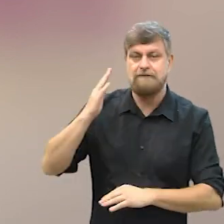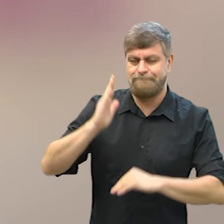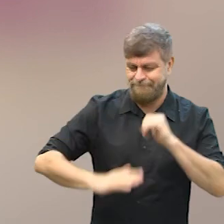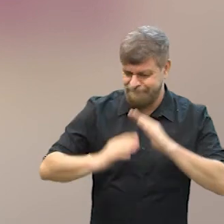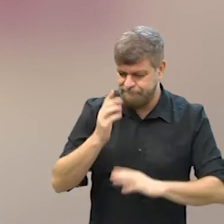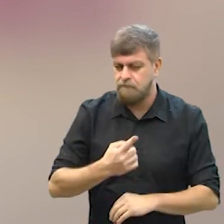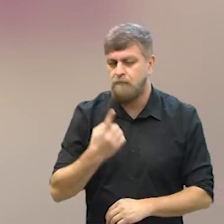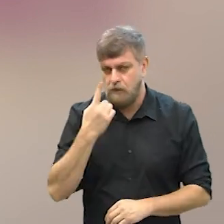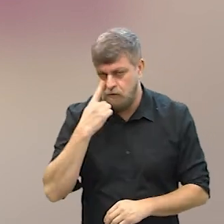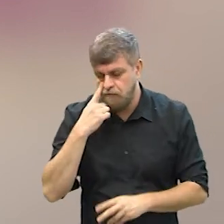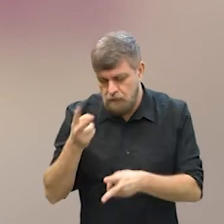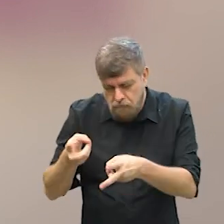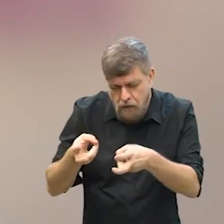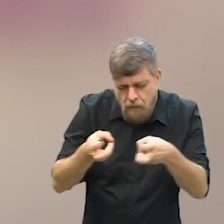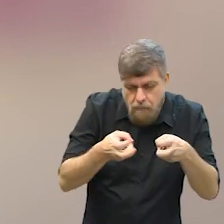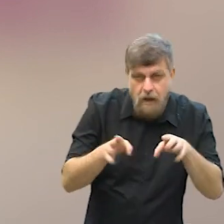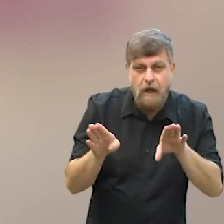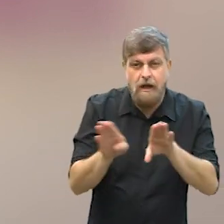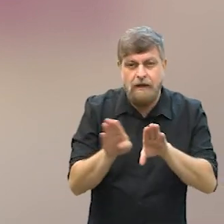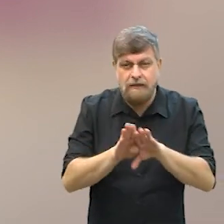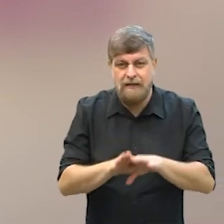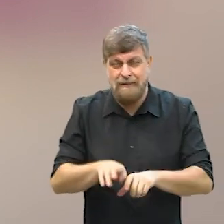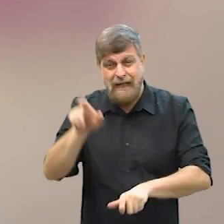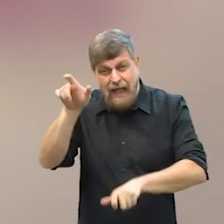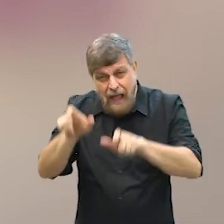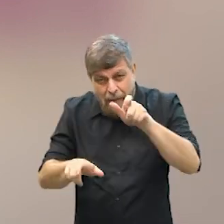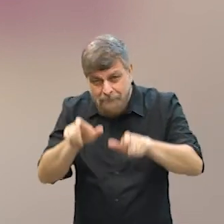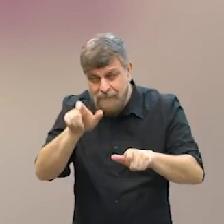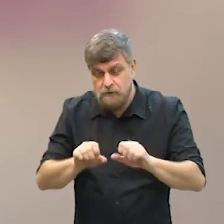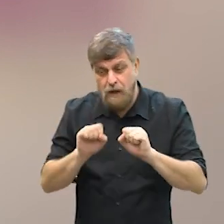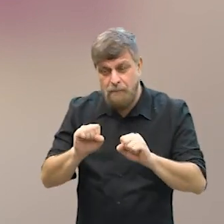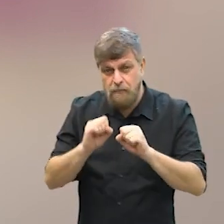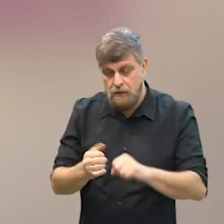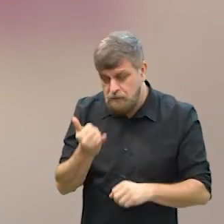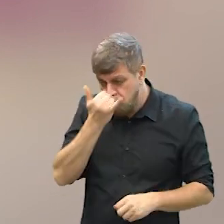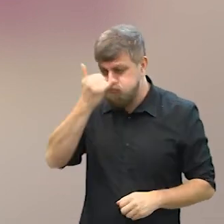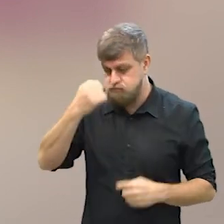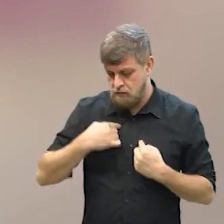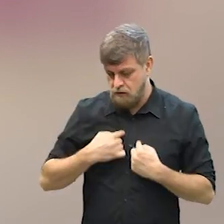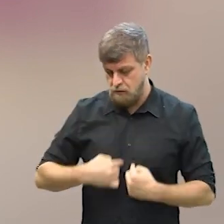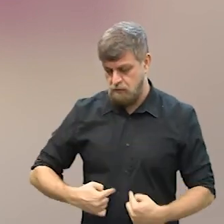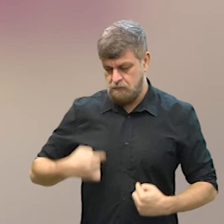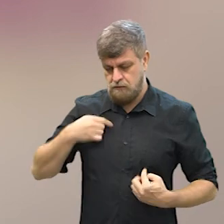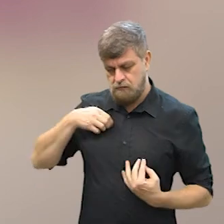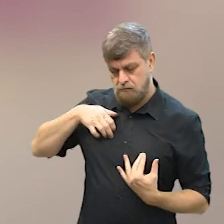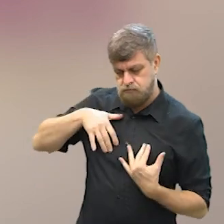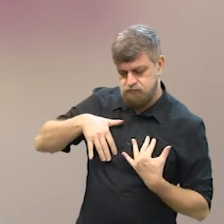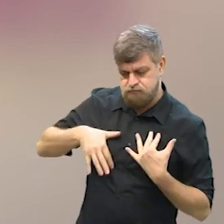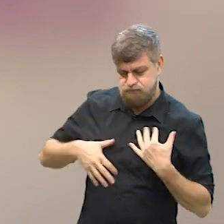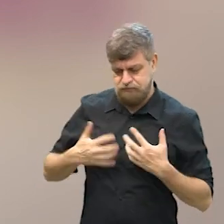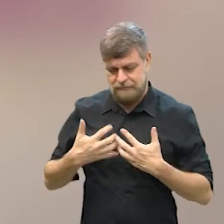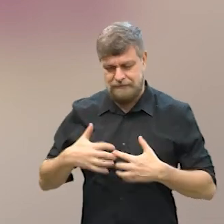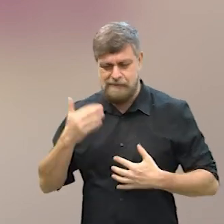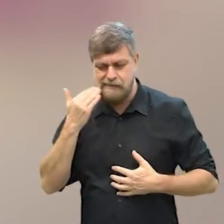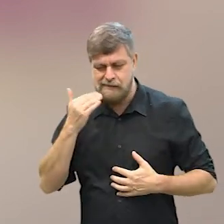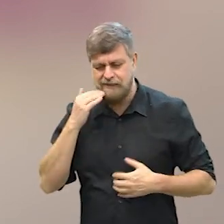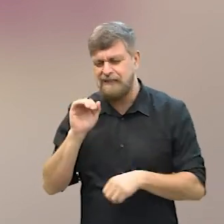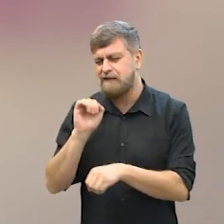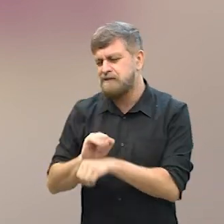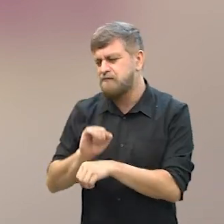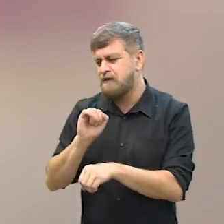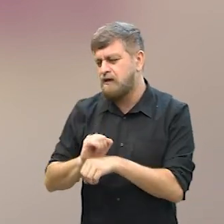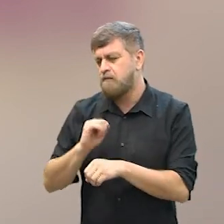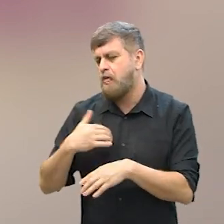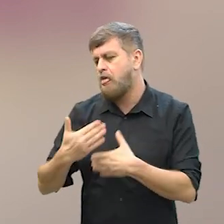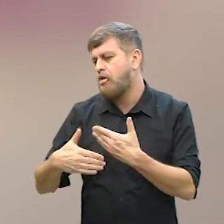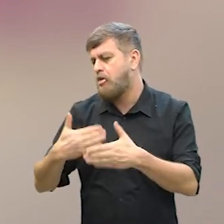prática e certamente tem impacto também com pacientes que podem ter hipertensão pulmonar e estão protelando seus